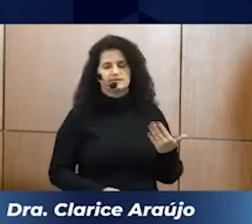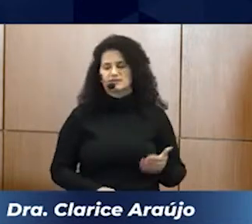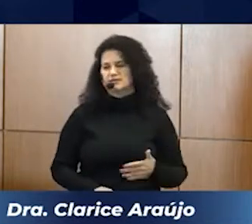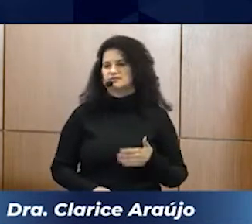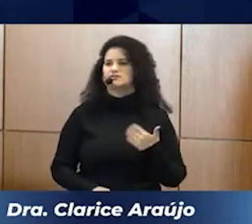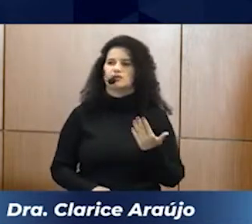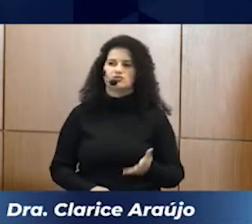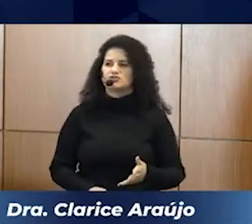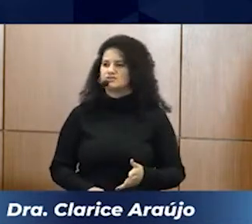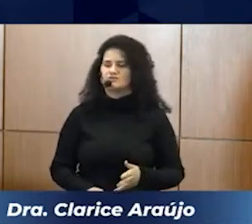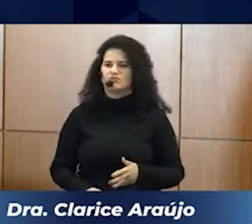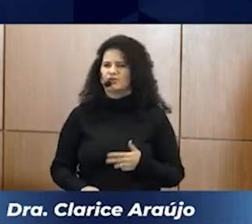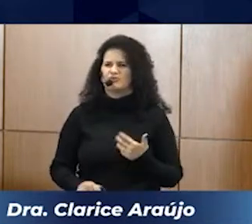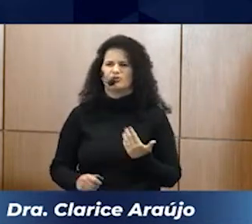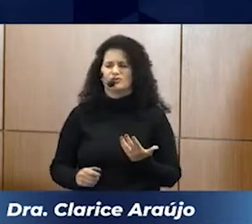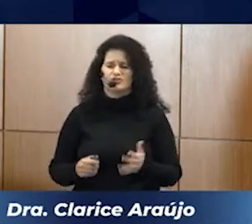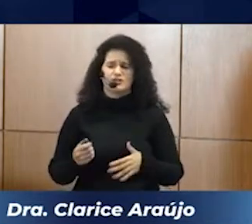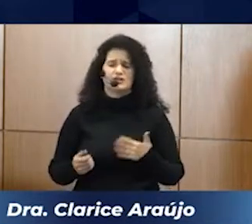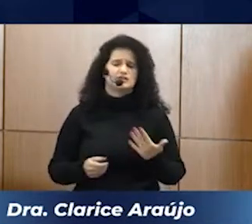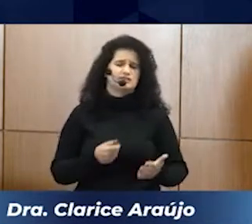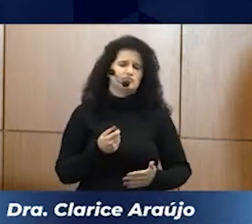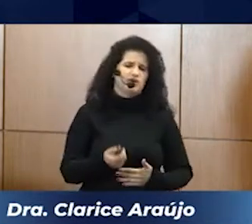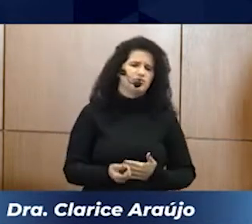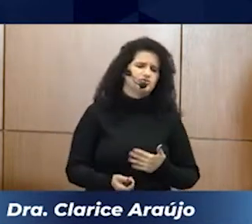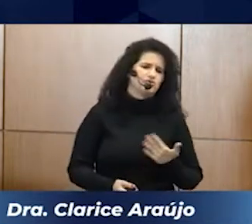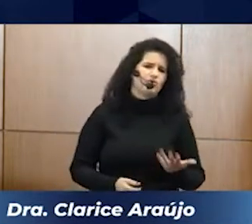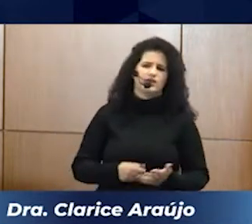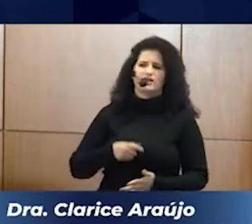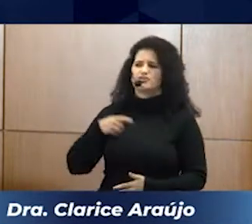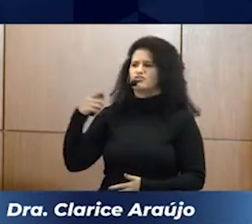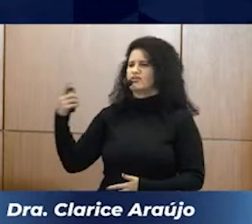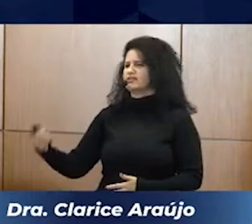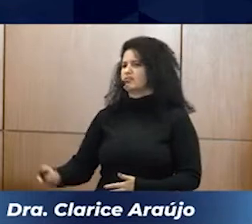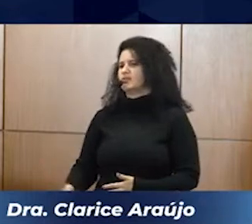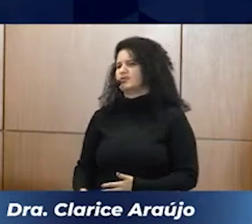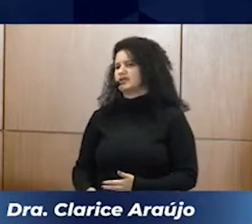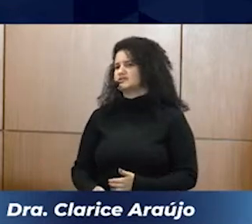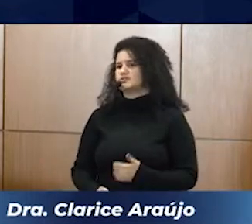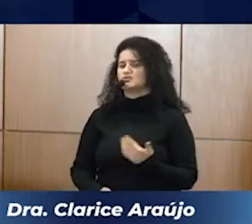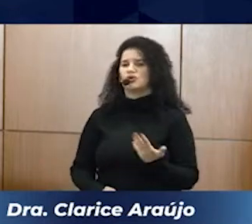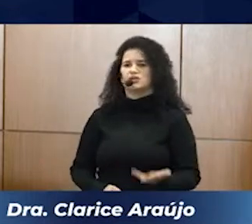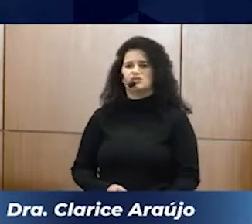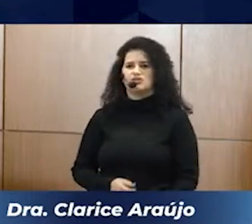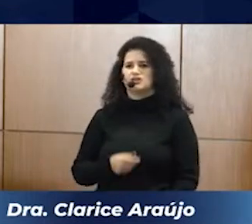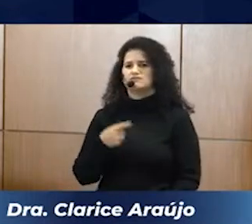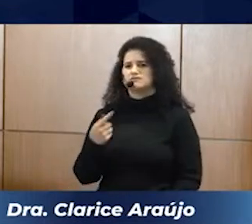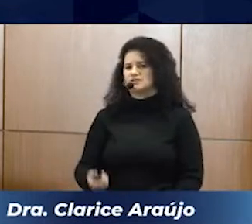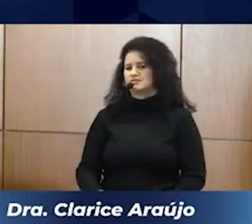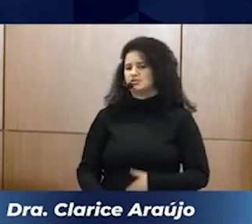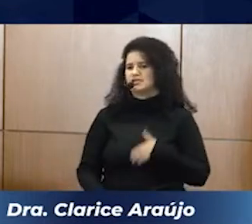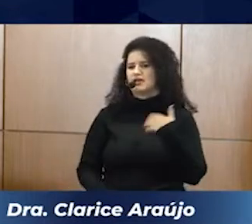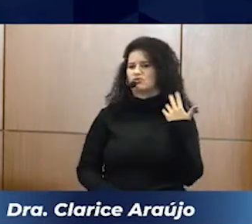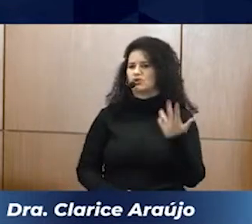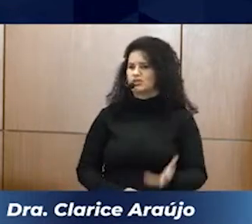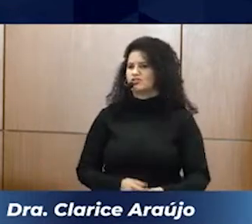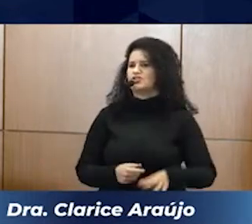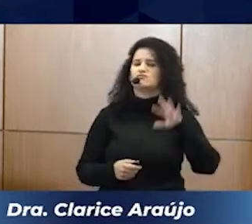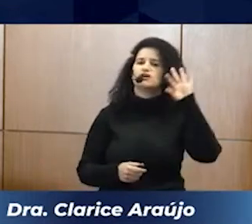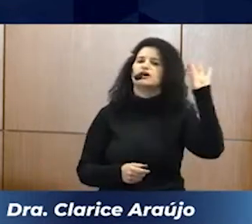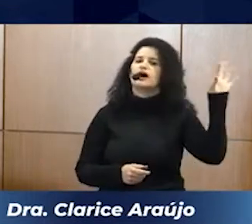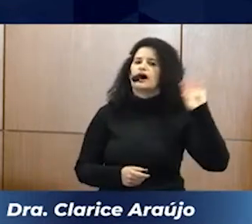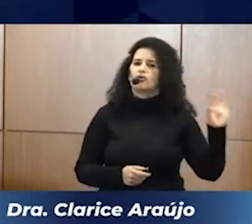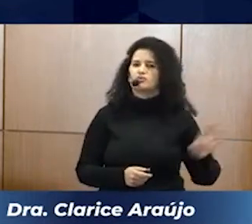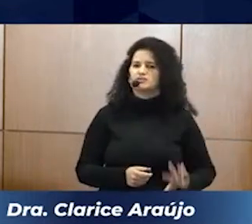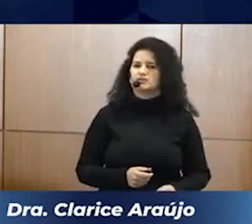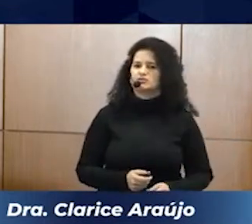para essas crianças, em termos de desenvolvimento, de desempenho motor, aí a gente vai também para questões cognitivas, flexibilidade